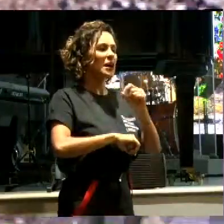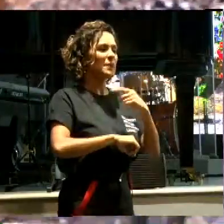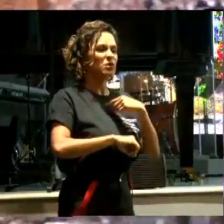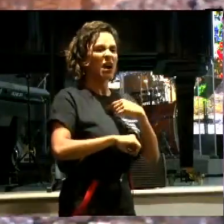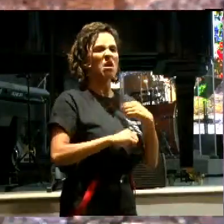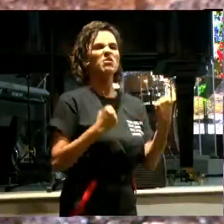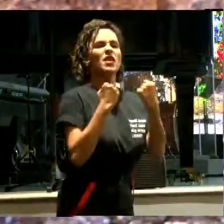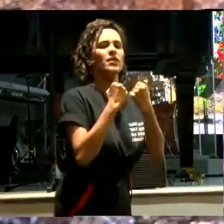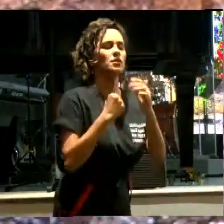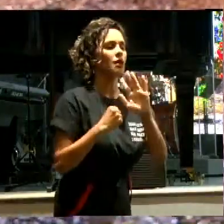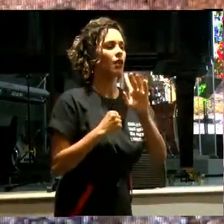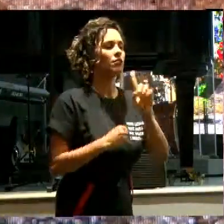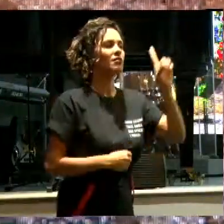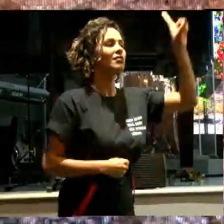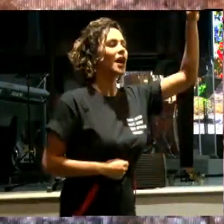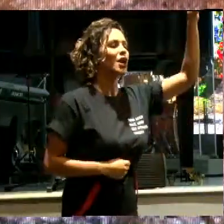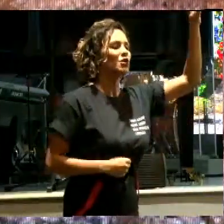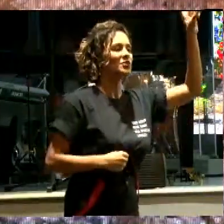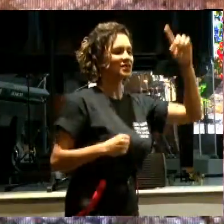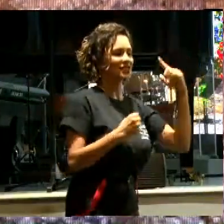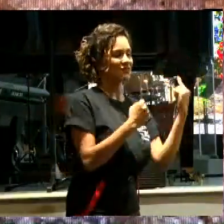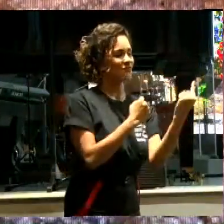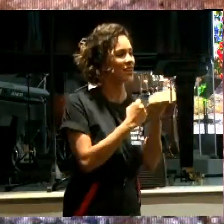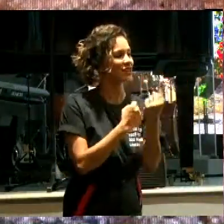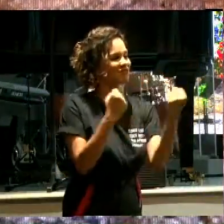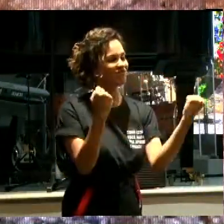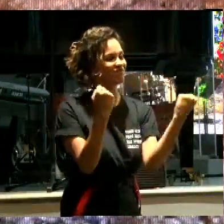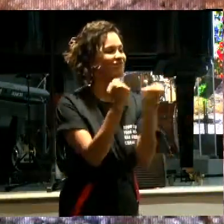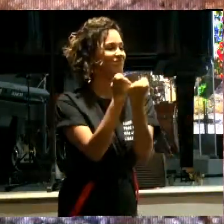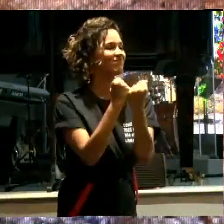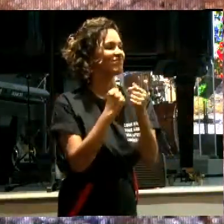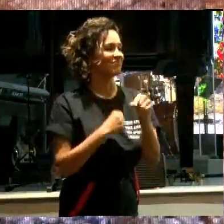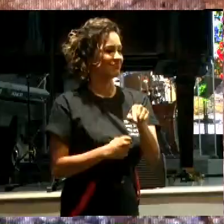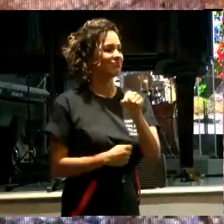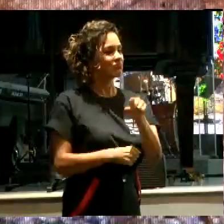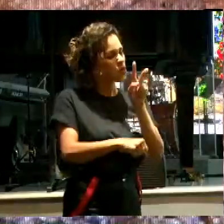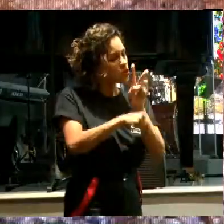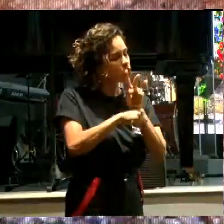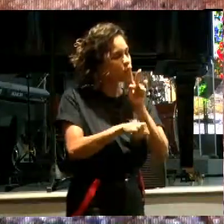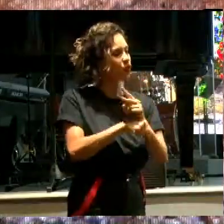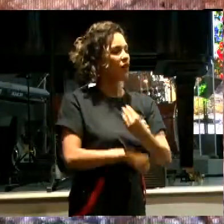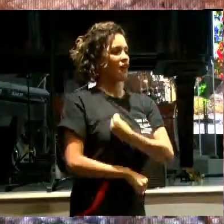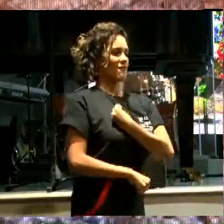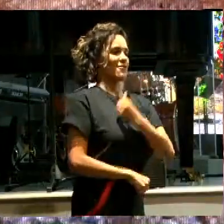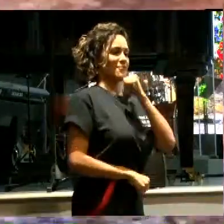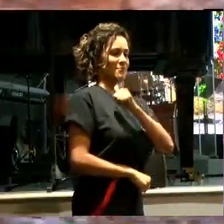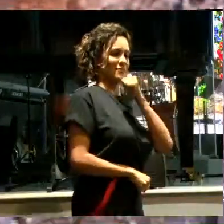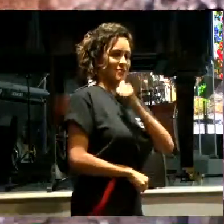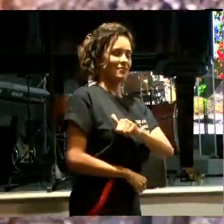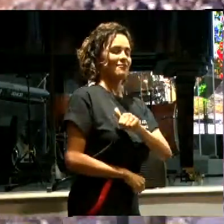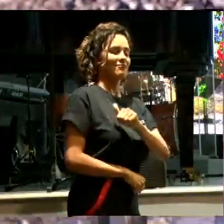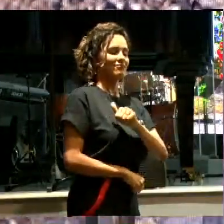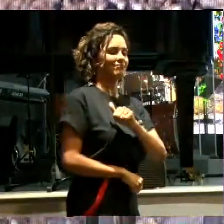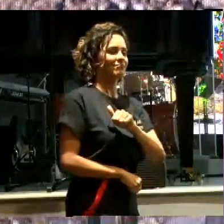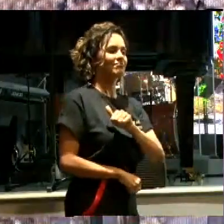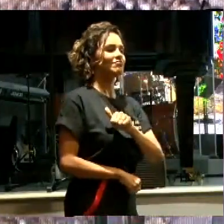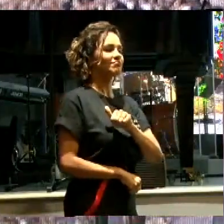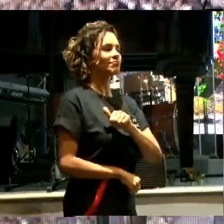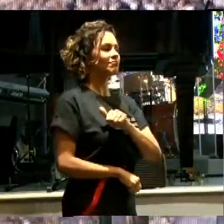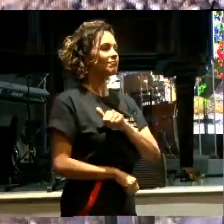pelo o Senhor dos Exércitos. Foi Ele que guardou aquela garota. Foi Ele que levou aquela